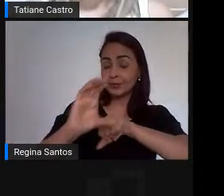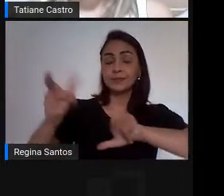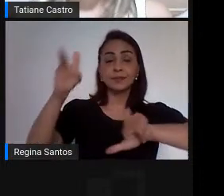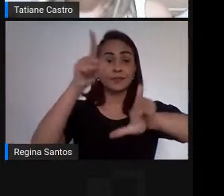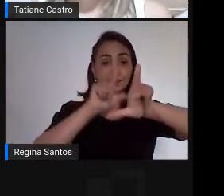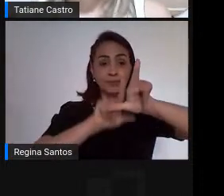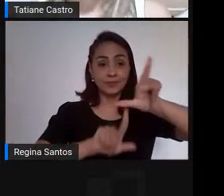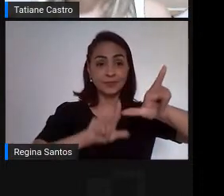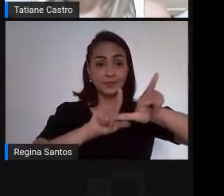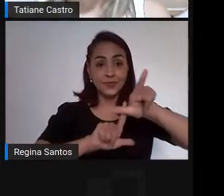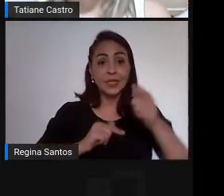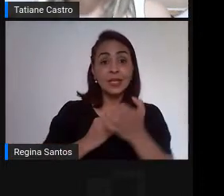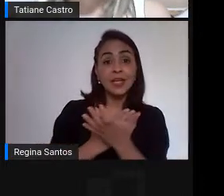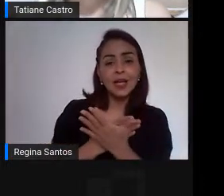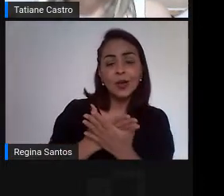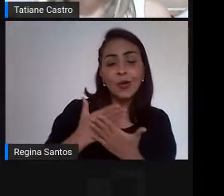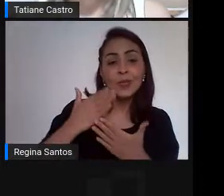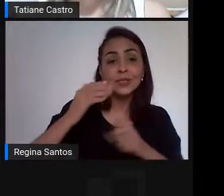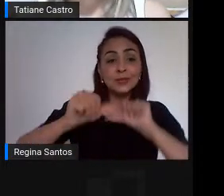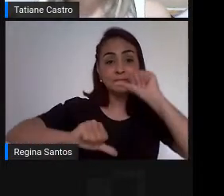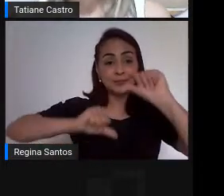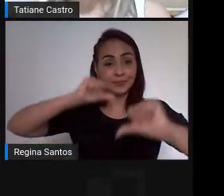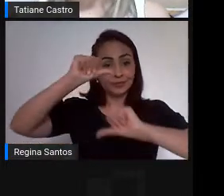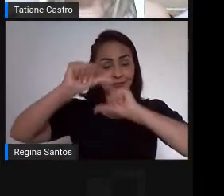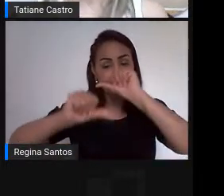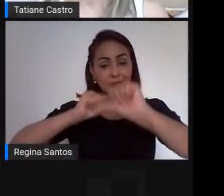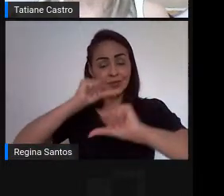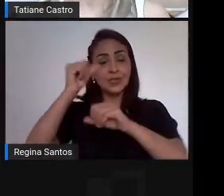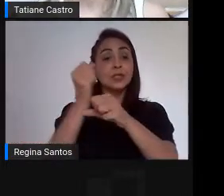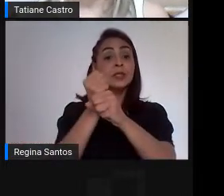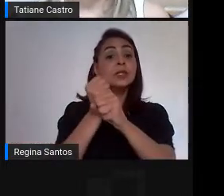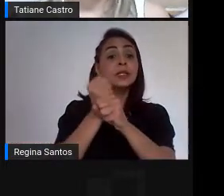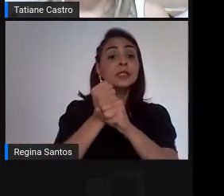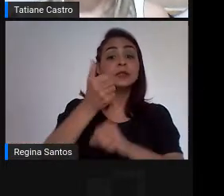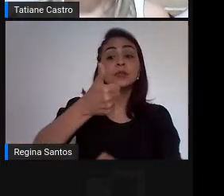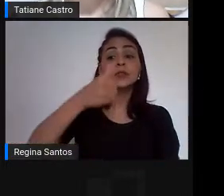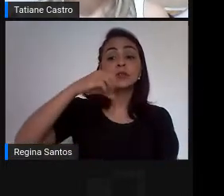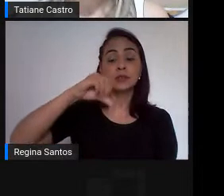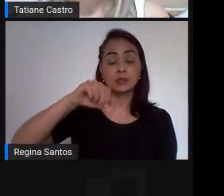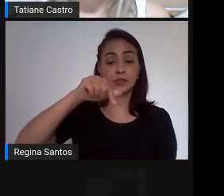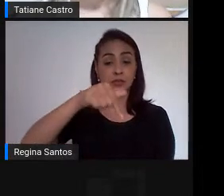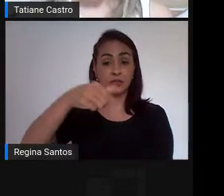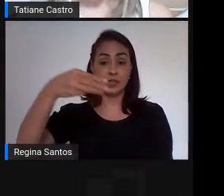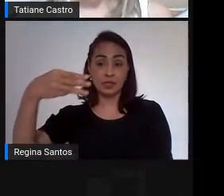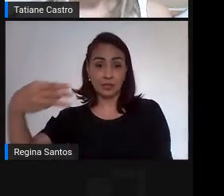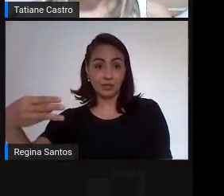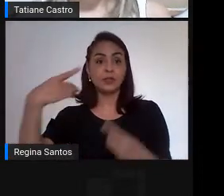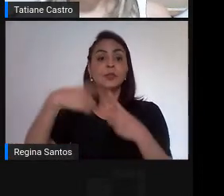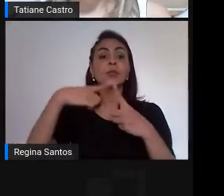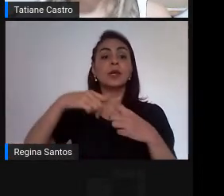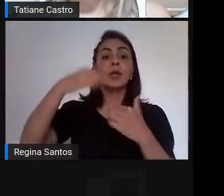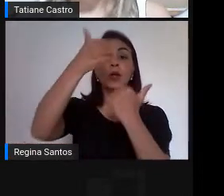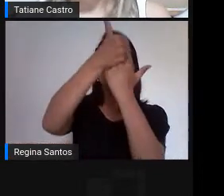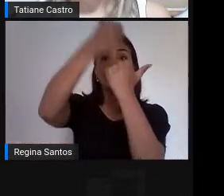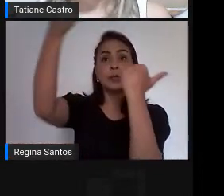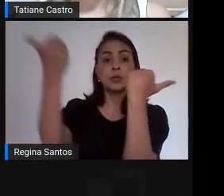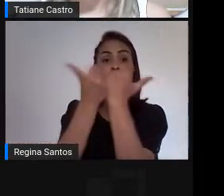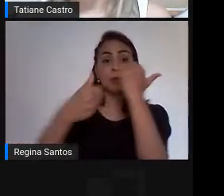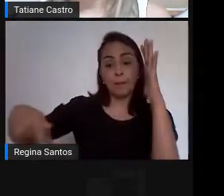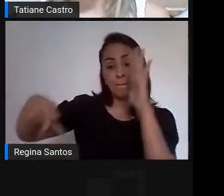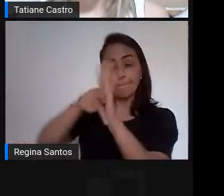inicia, então, essa reforma em 1983, porque o departamento de letras, na época, ele achou que